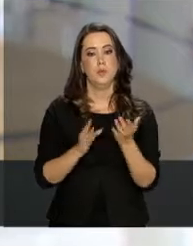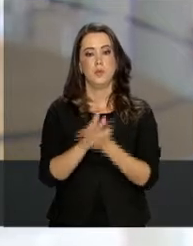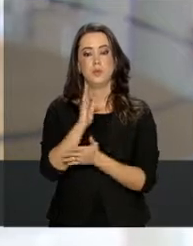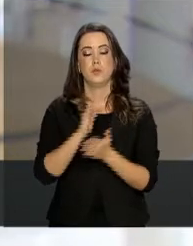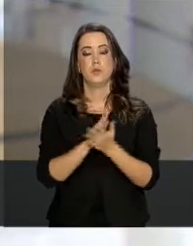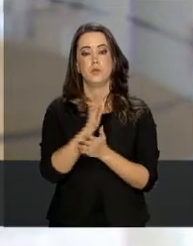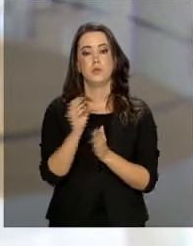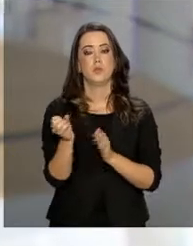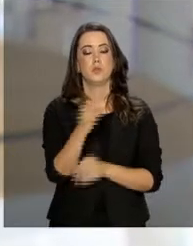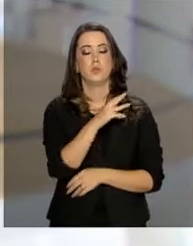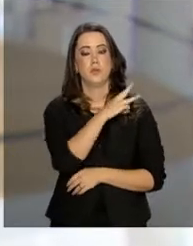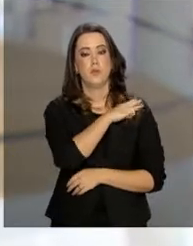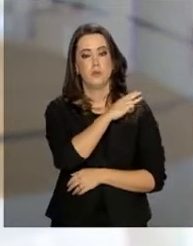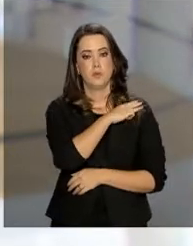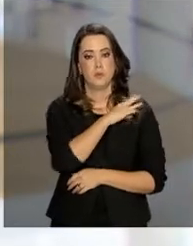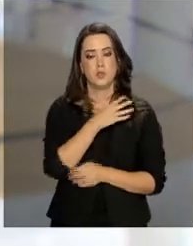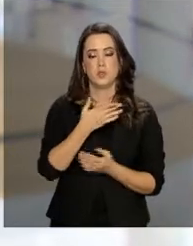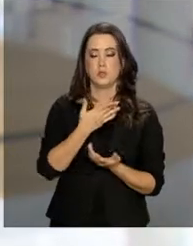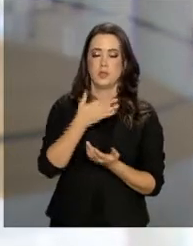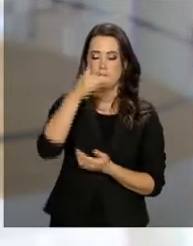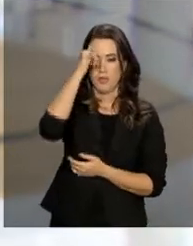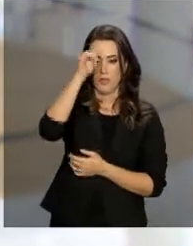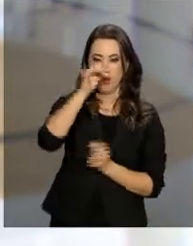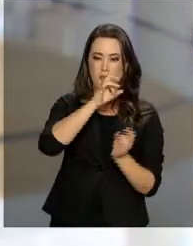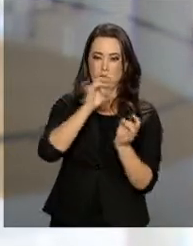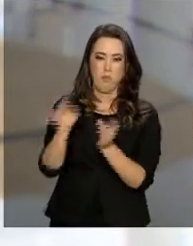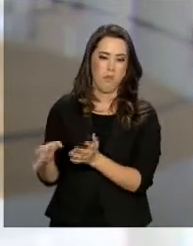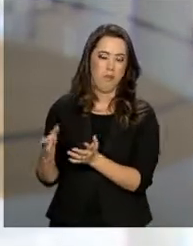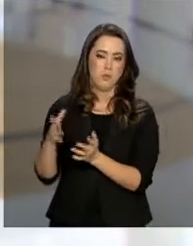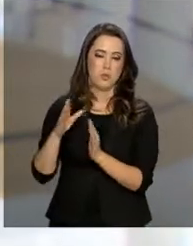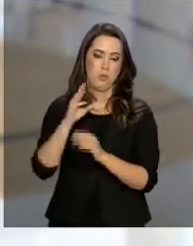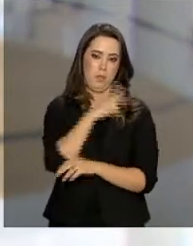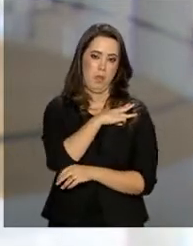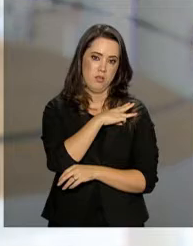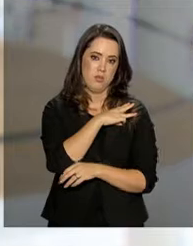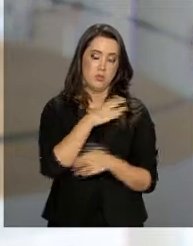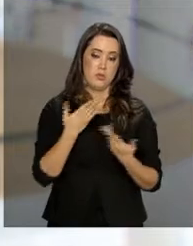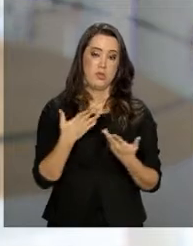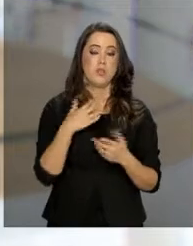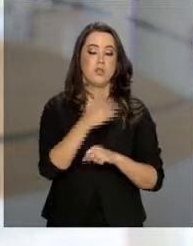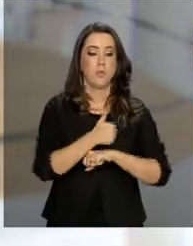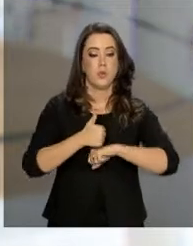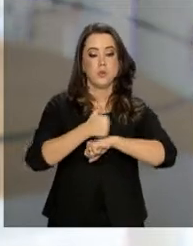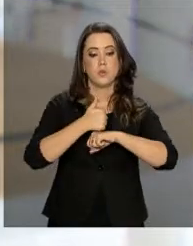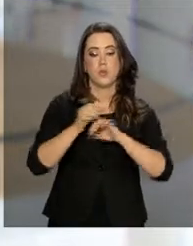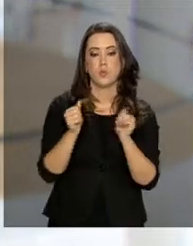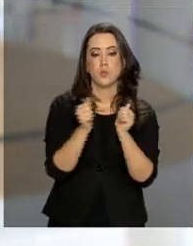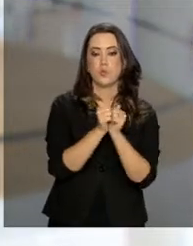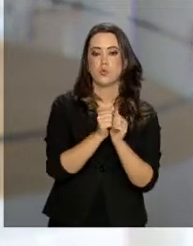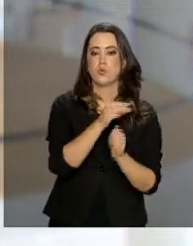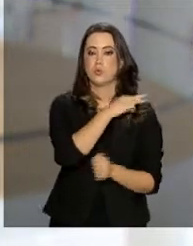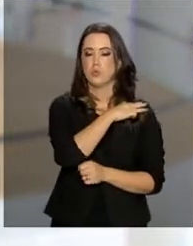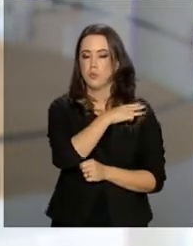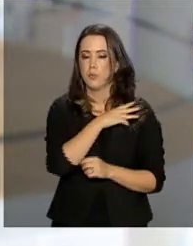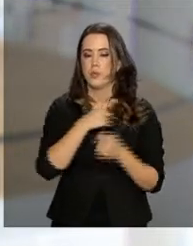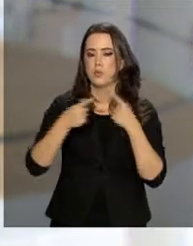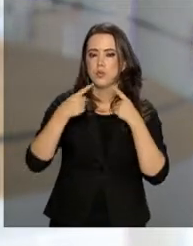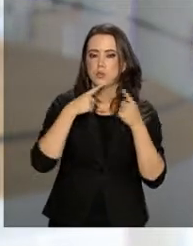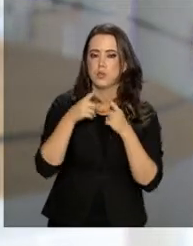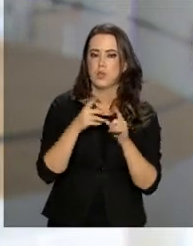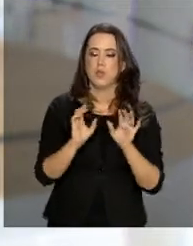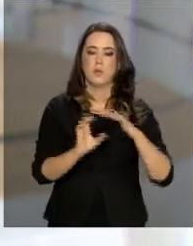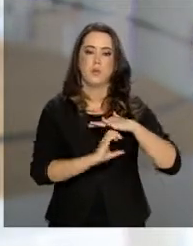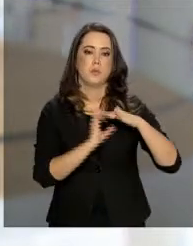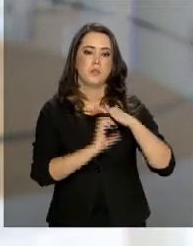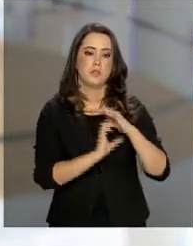para combater o abandono escolar e ampliar o ensino profissionalizante e, em diálogo com o Congresso Nacional,